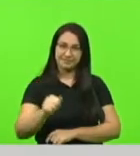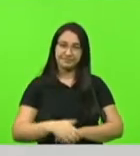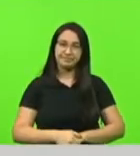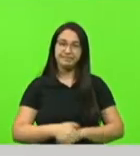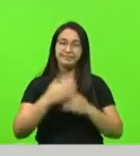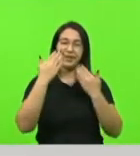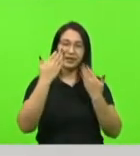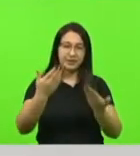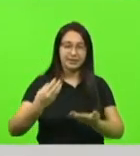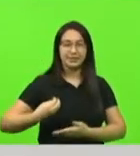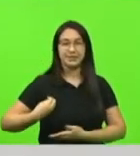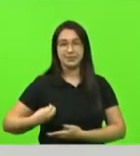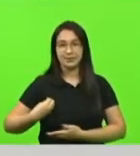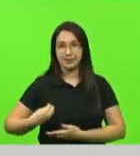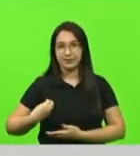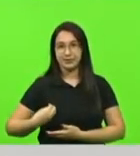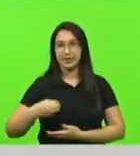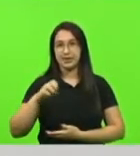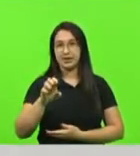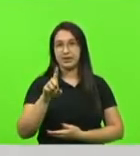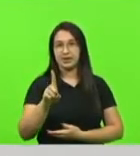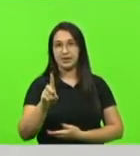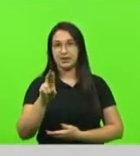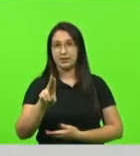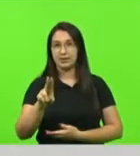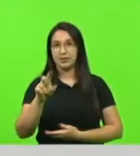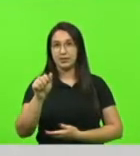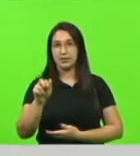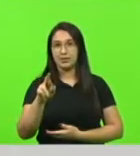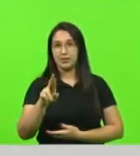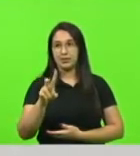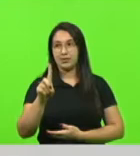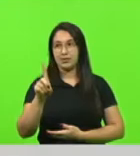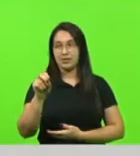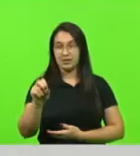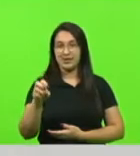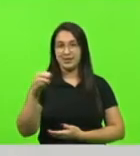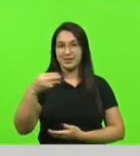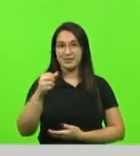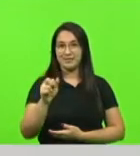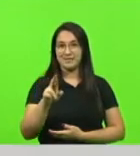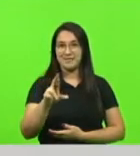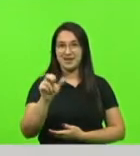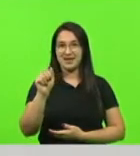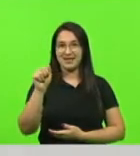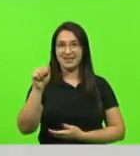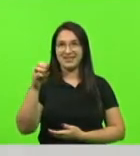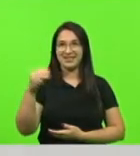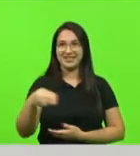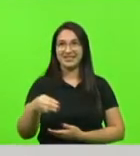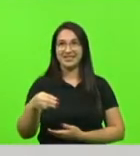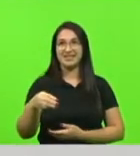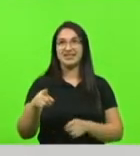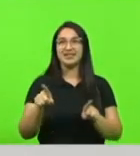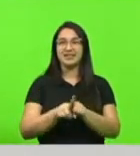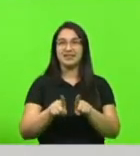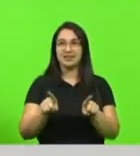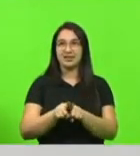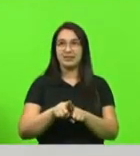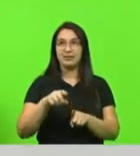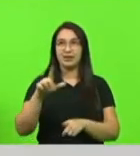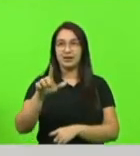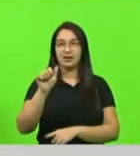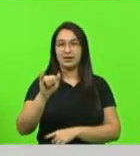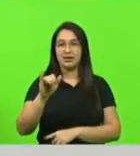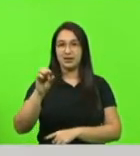Agradeço a presença do senhor Eduardo Francisco Maran Bueno, da COE, e a presença do senhor Lion